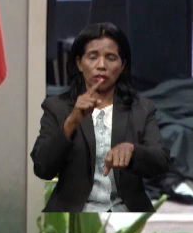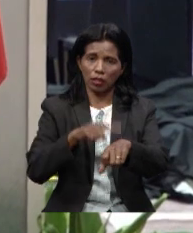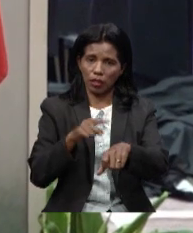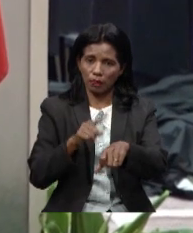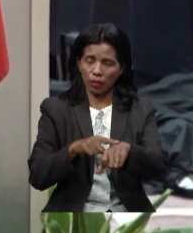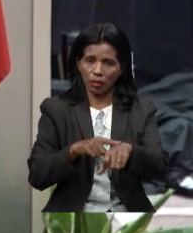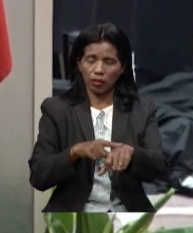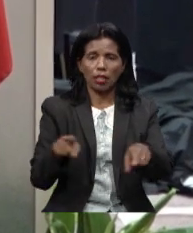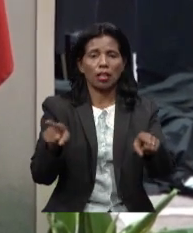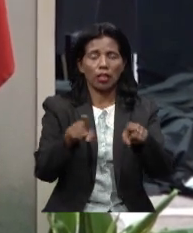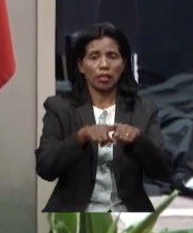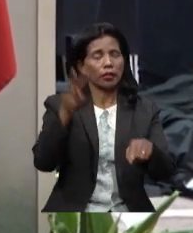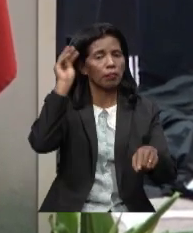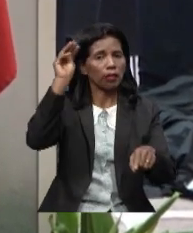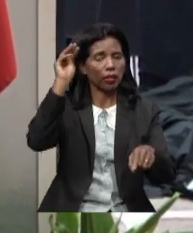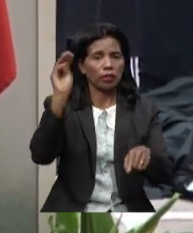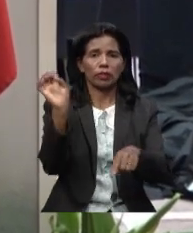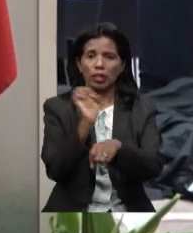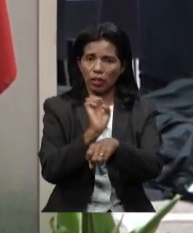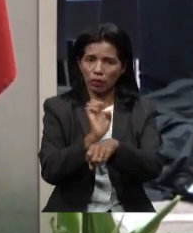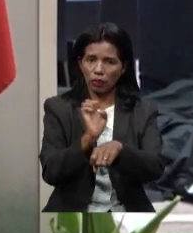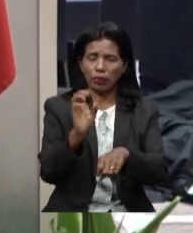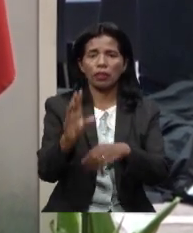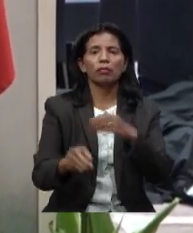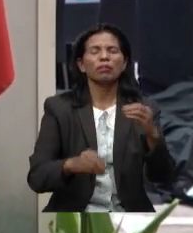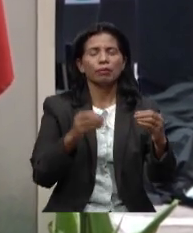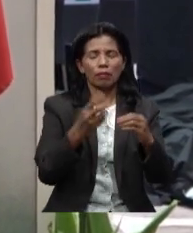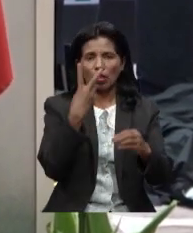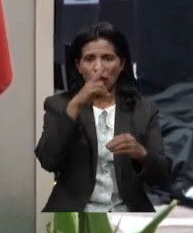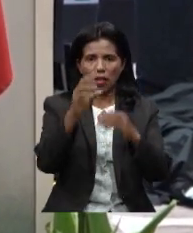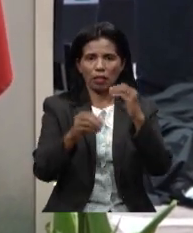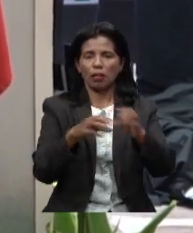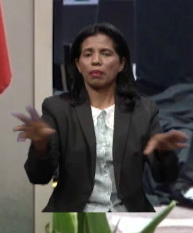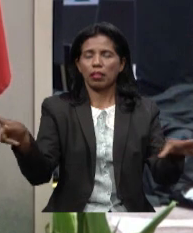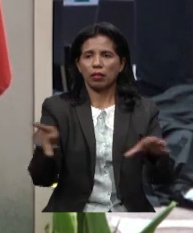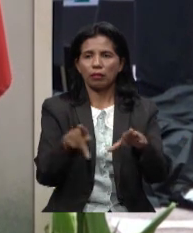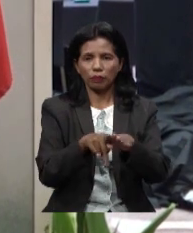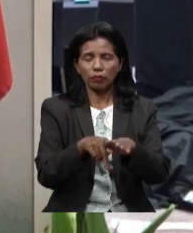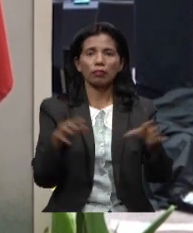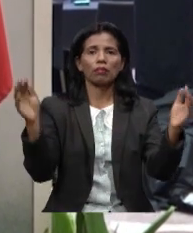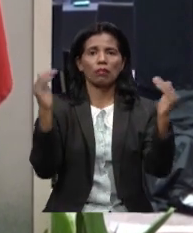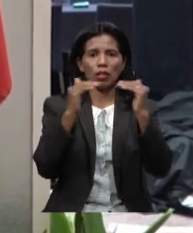ministro coordenador do assunto econômico, mas assim participa em reunião